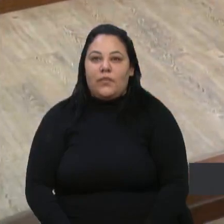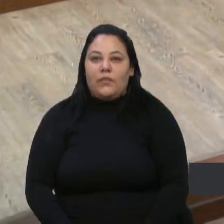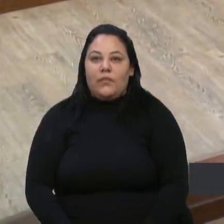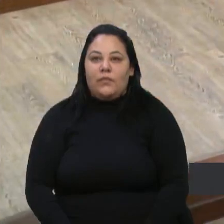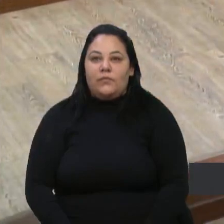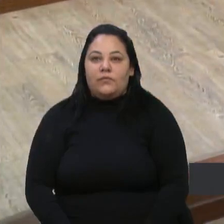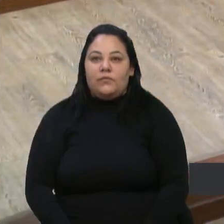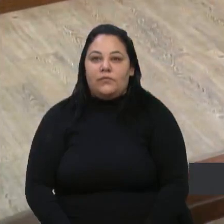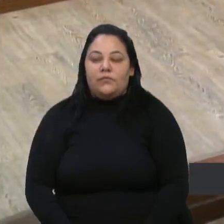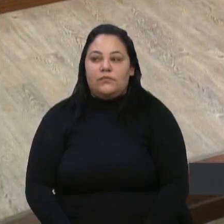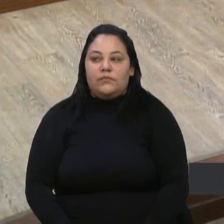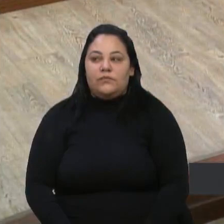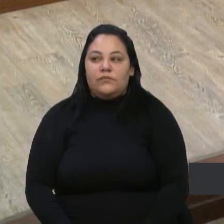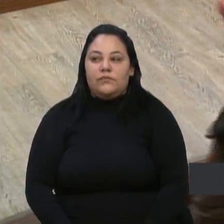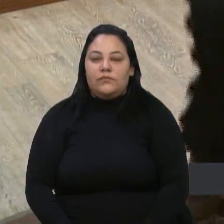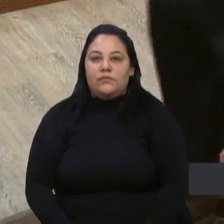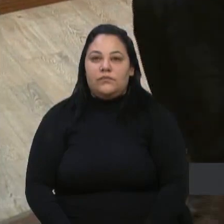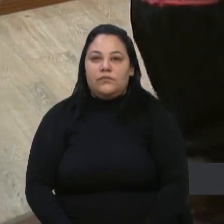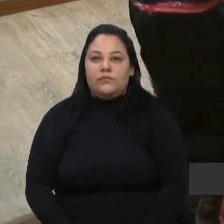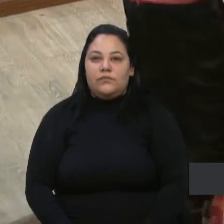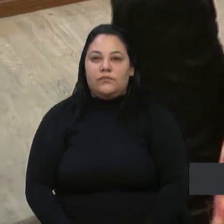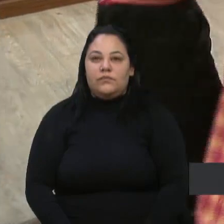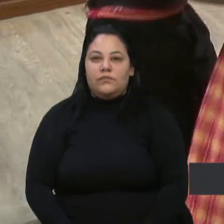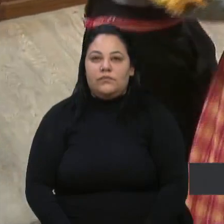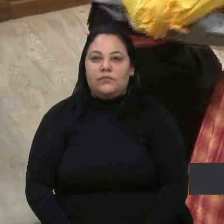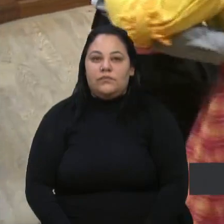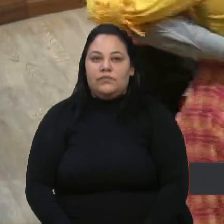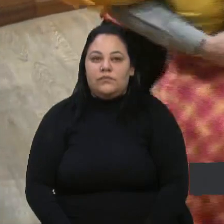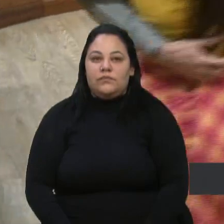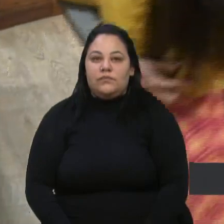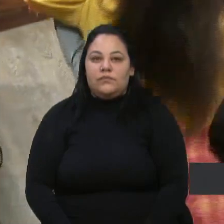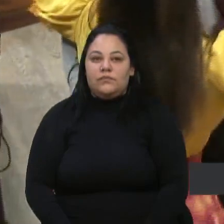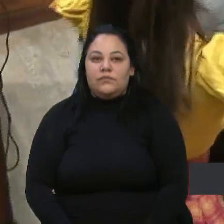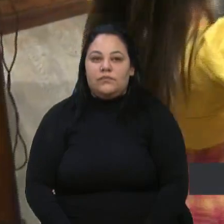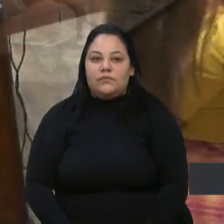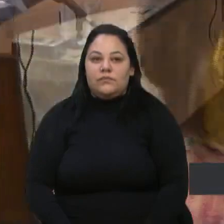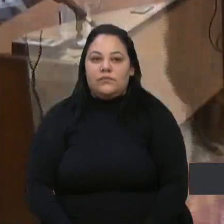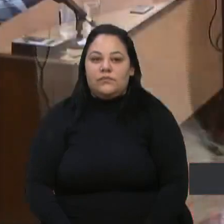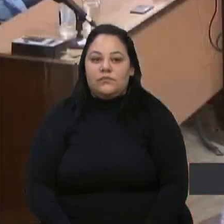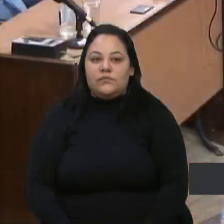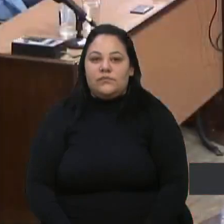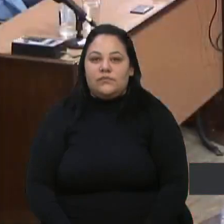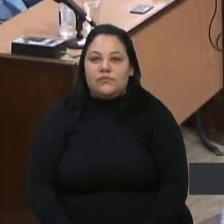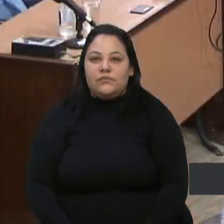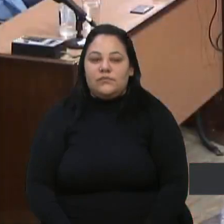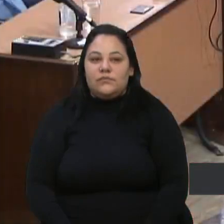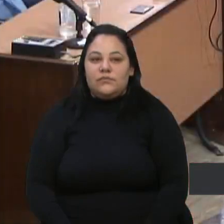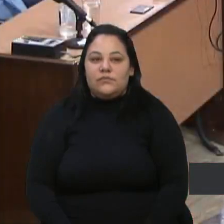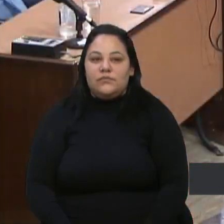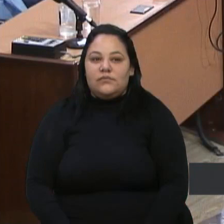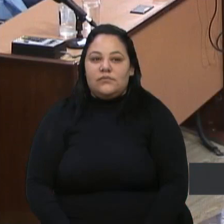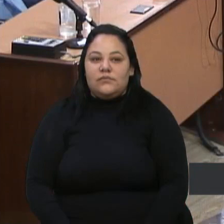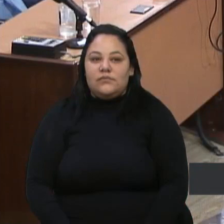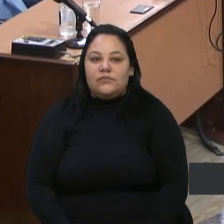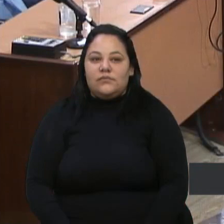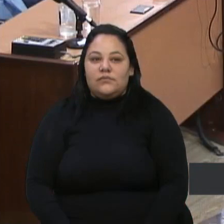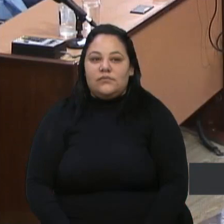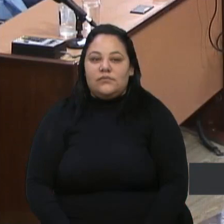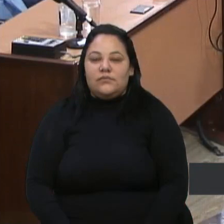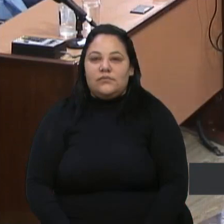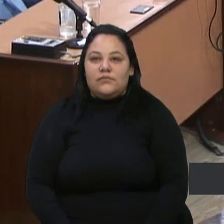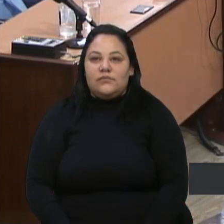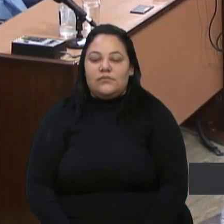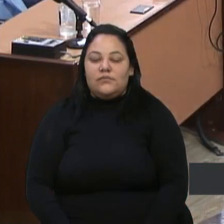Nos bailes não tem bancos pelos cantos do salão. Nos bailes não tem bancos pelos cantos do salão. Sapateia